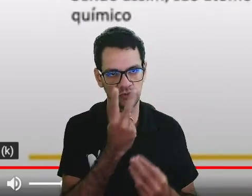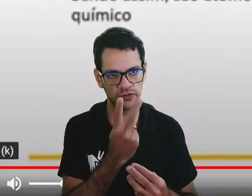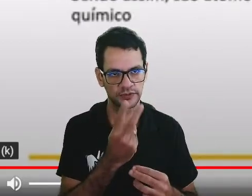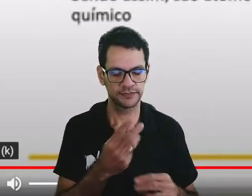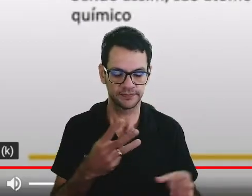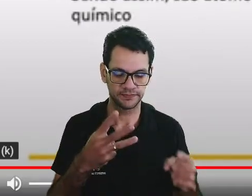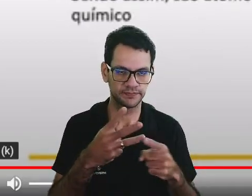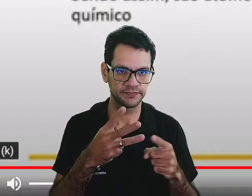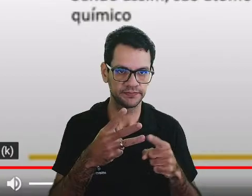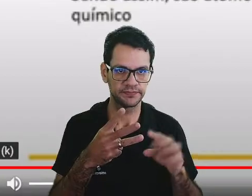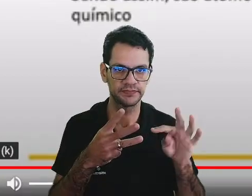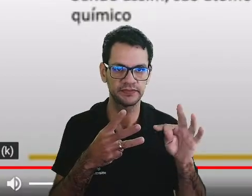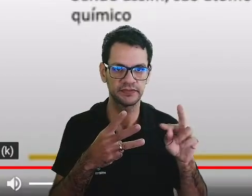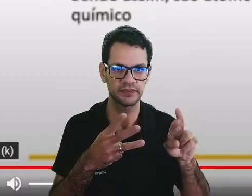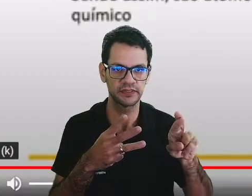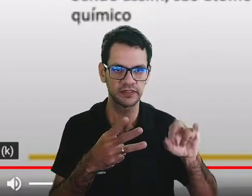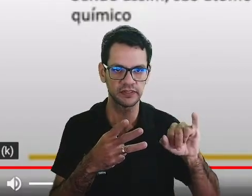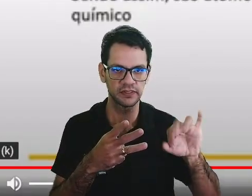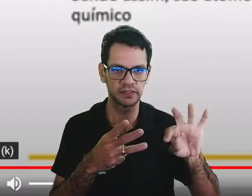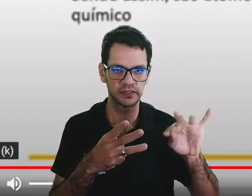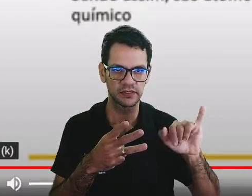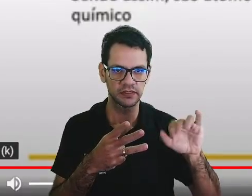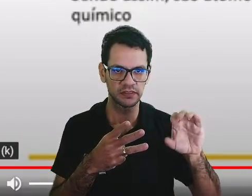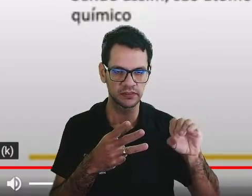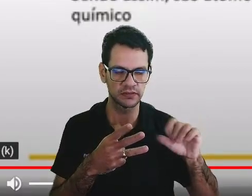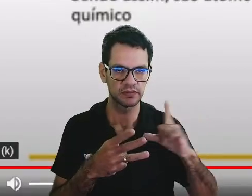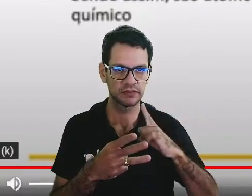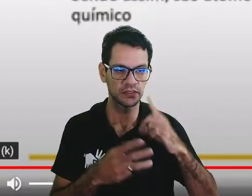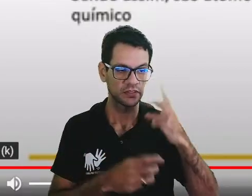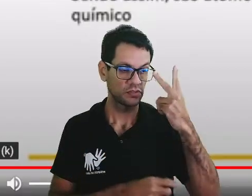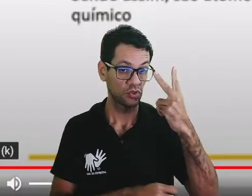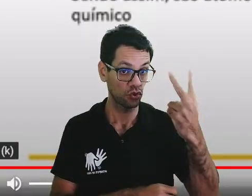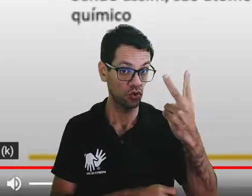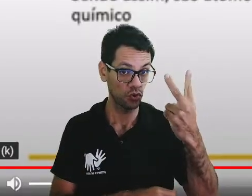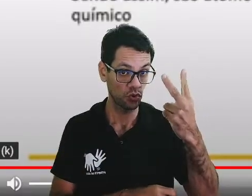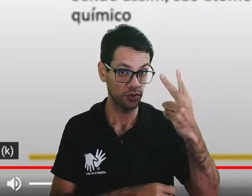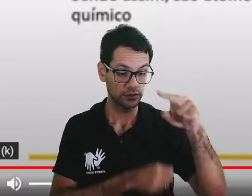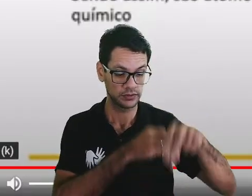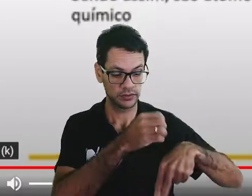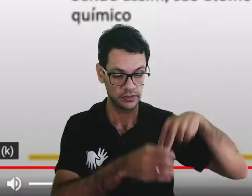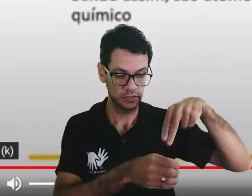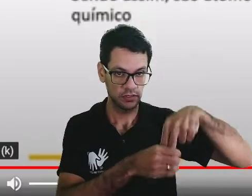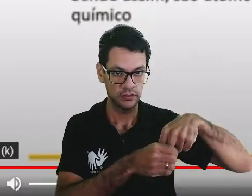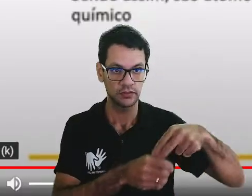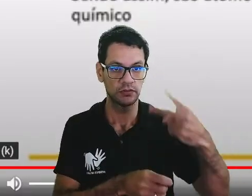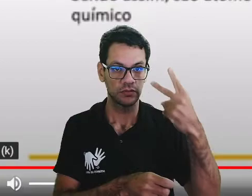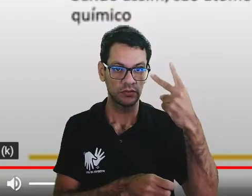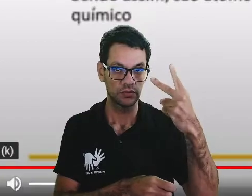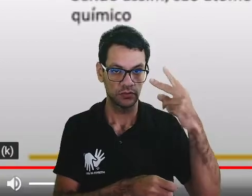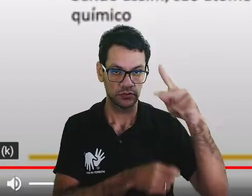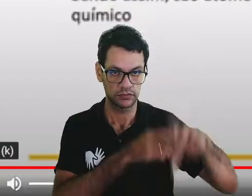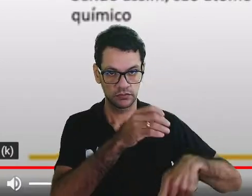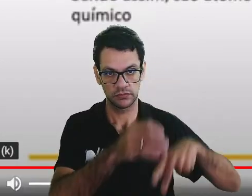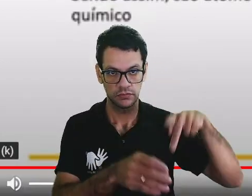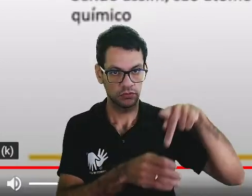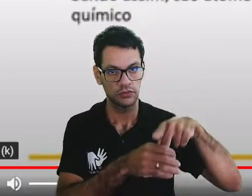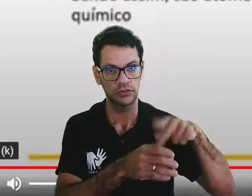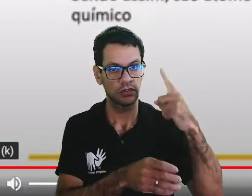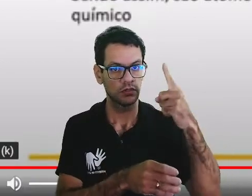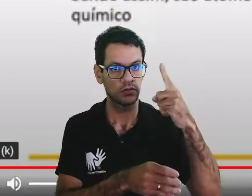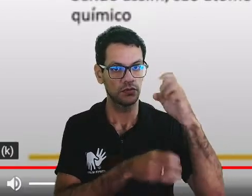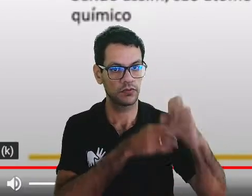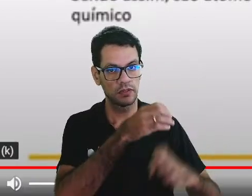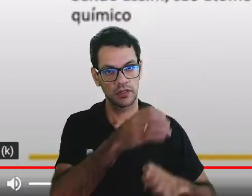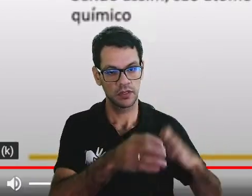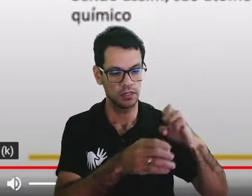massa atômica 3, porque ele tem 2 nêutrons e um próton, então 3 e aqui o elétron em volta.